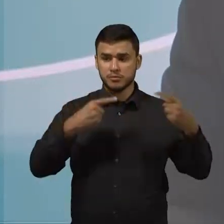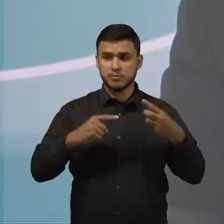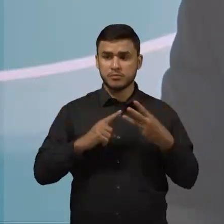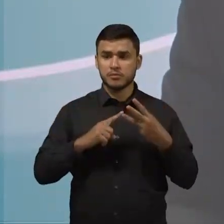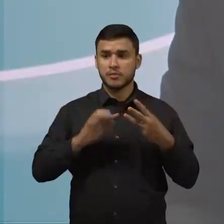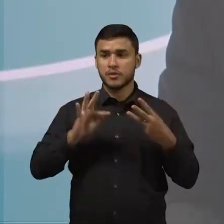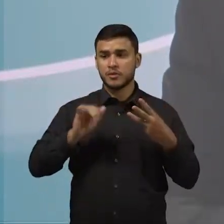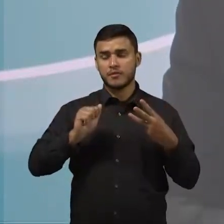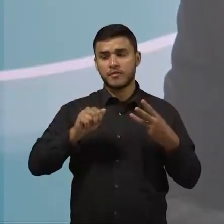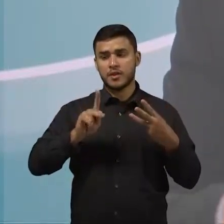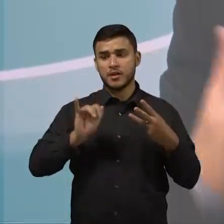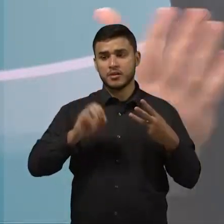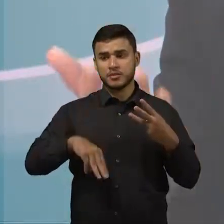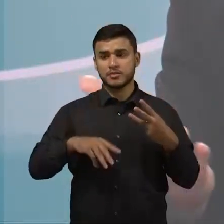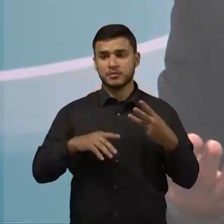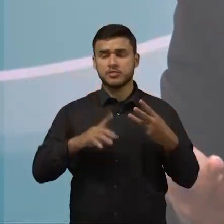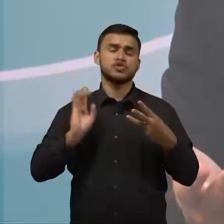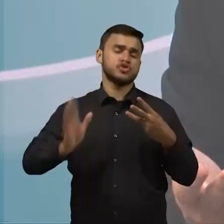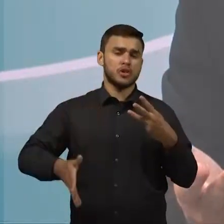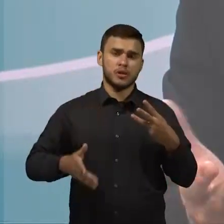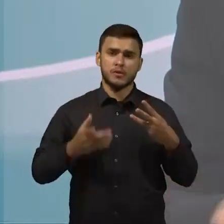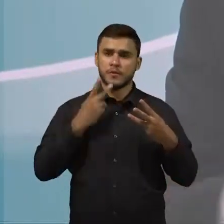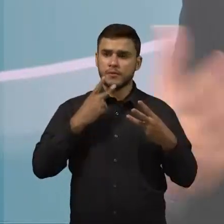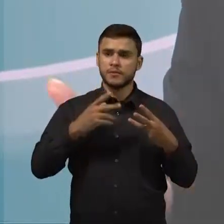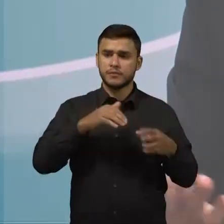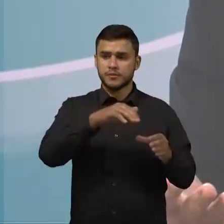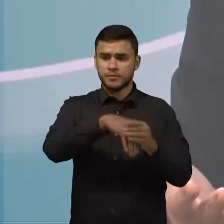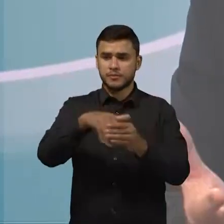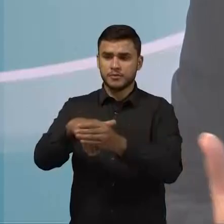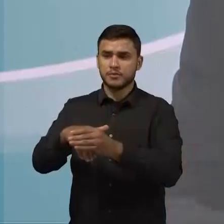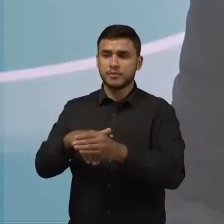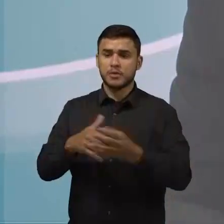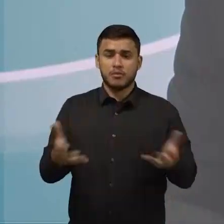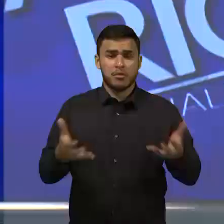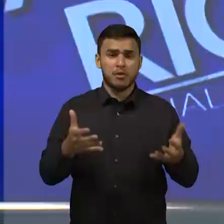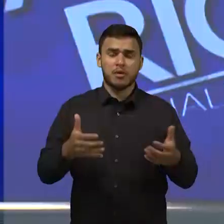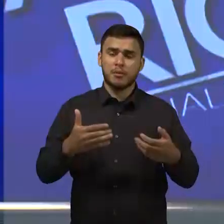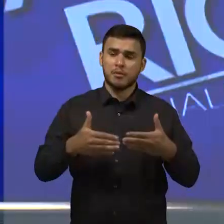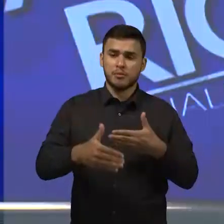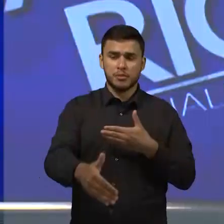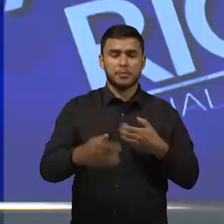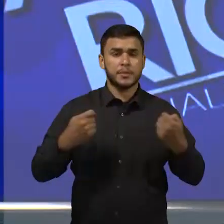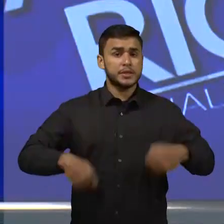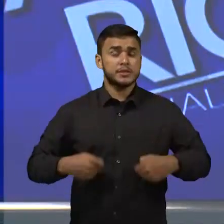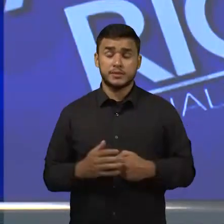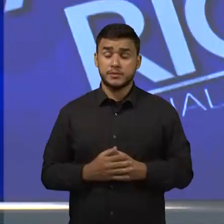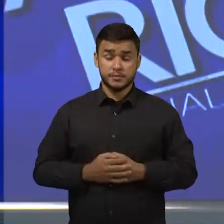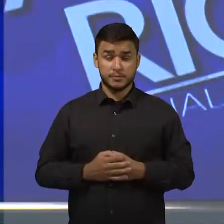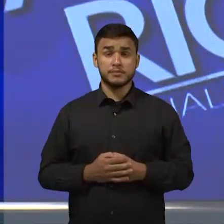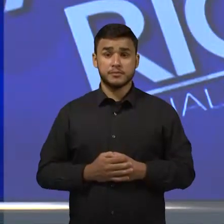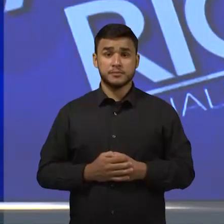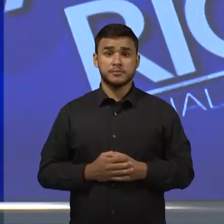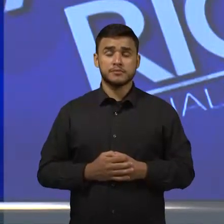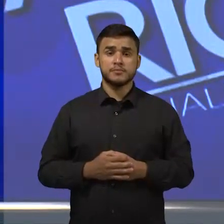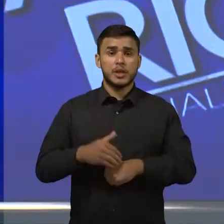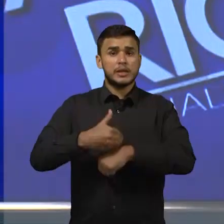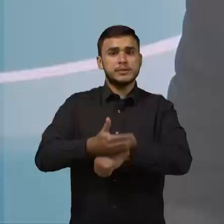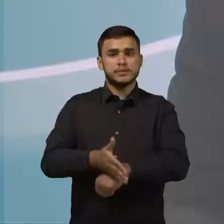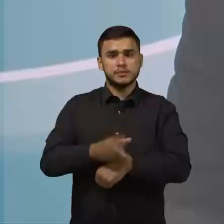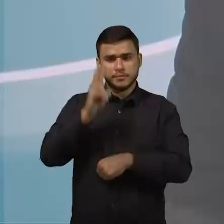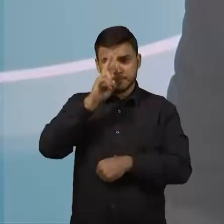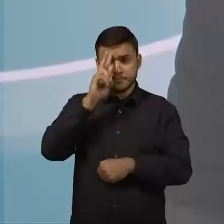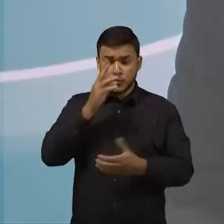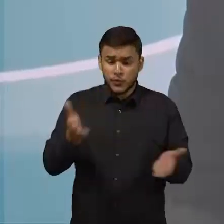Fachin, idem. O ministro Fachin já praticamente adiantou, implorou para votar, por causa do adiantado do tempo.